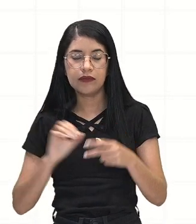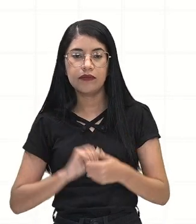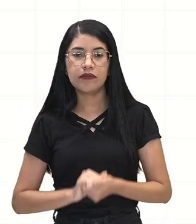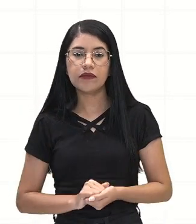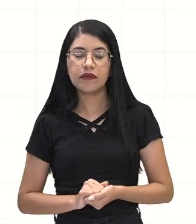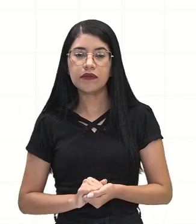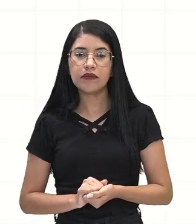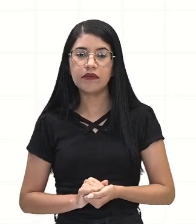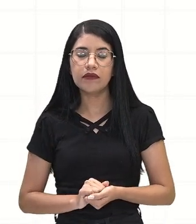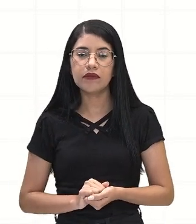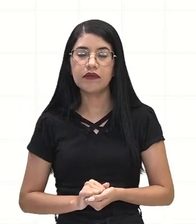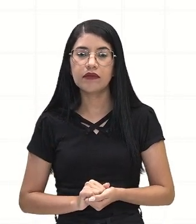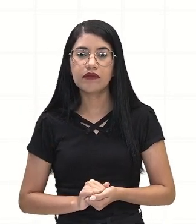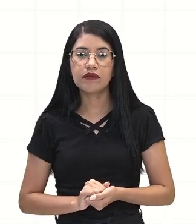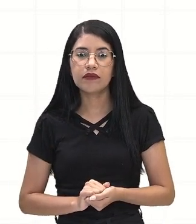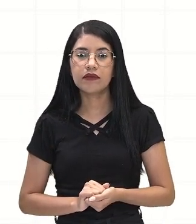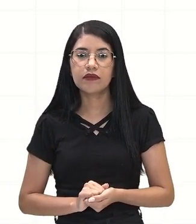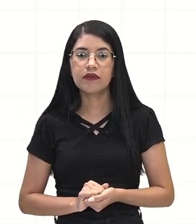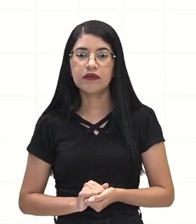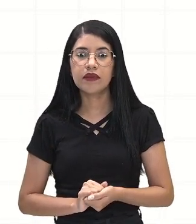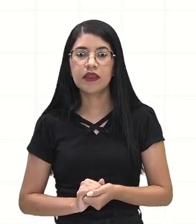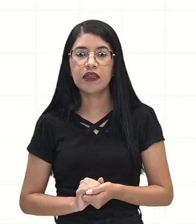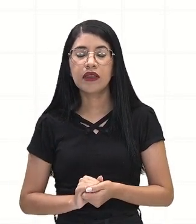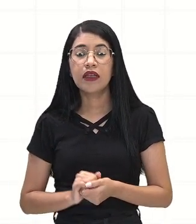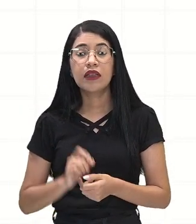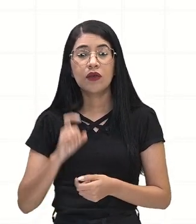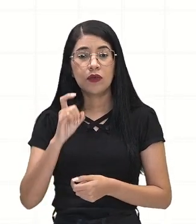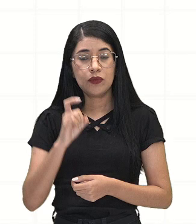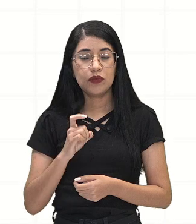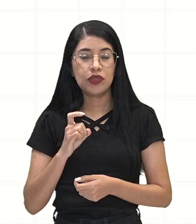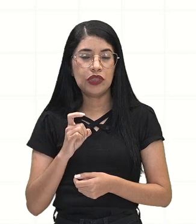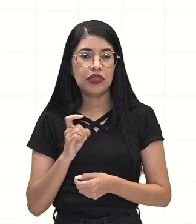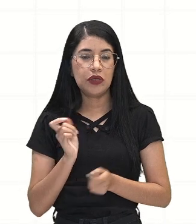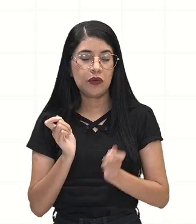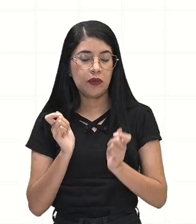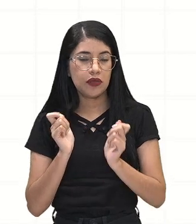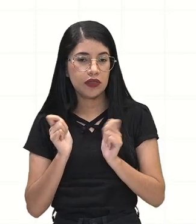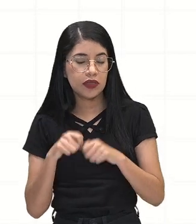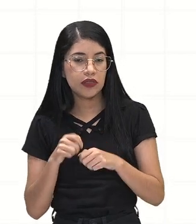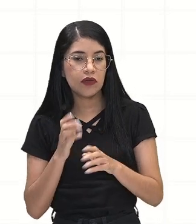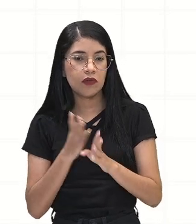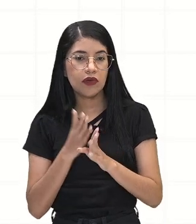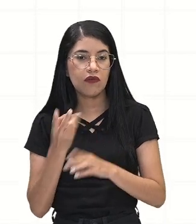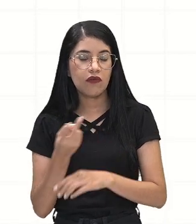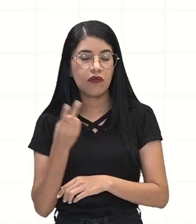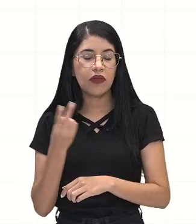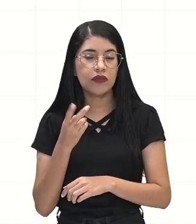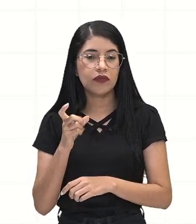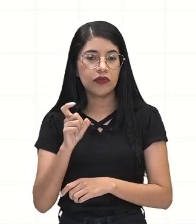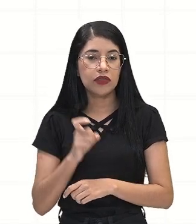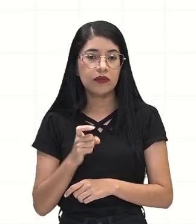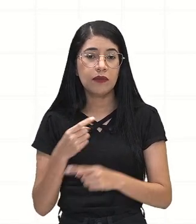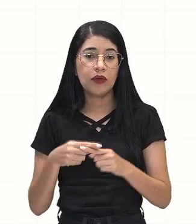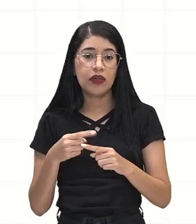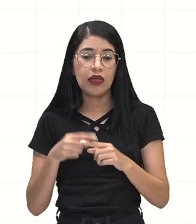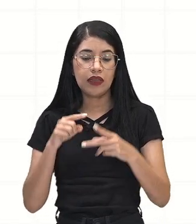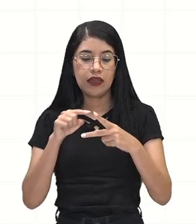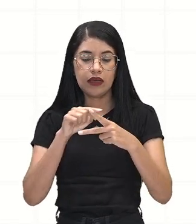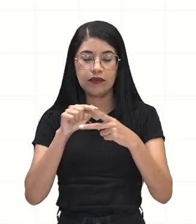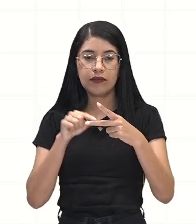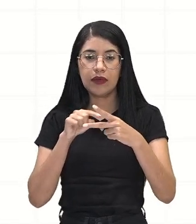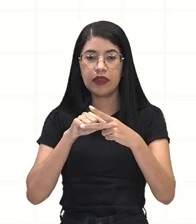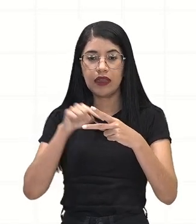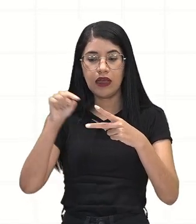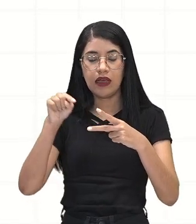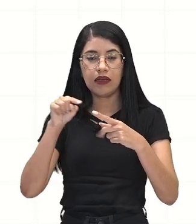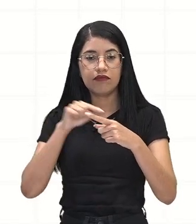sei? Daqui, ó, eu já consigo determinar o valor do x, porque eles são opostos pelo vértice. Então,